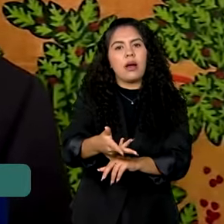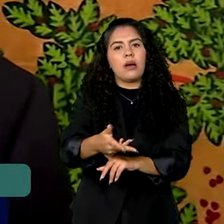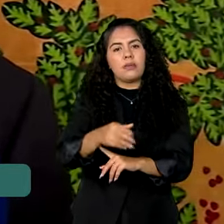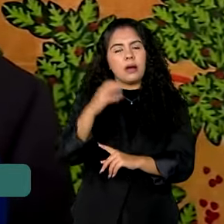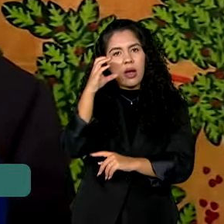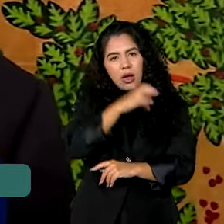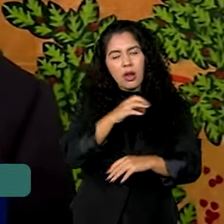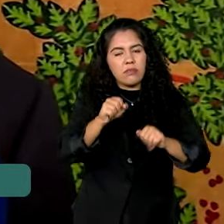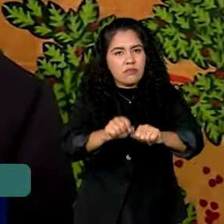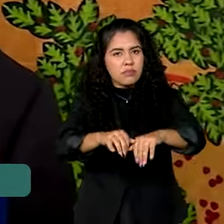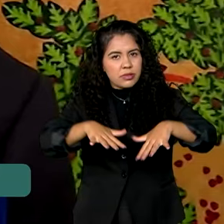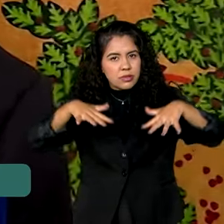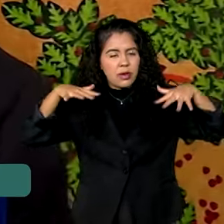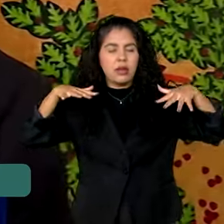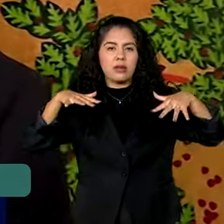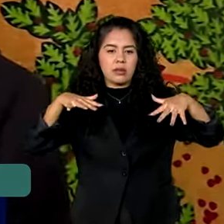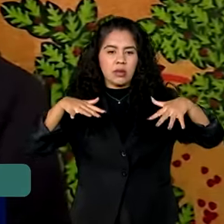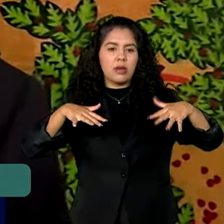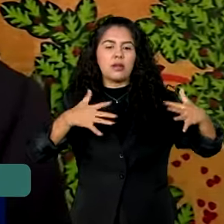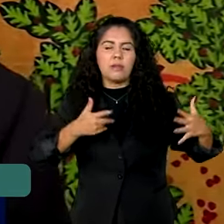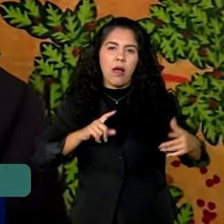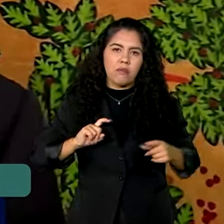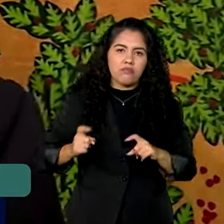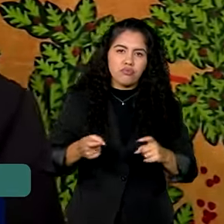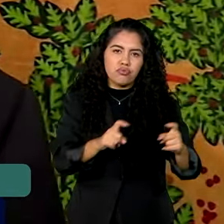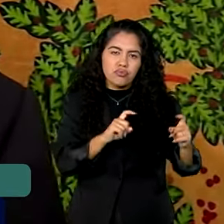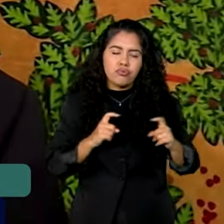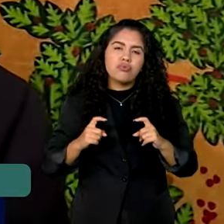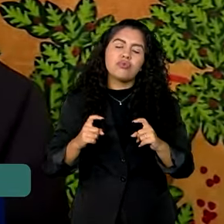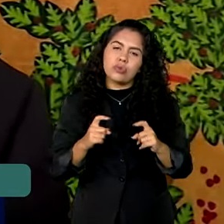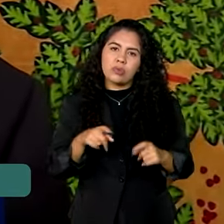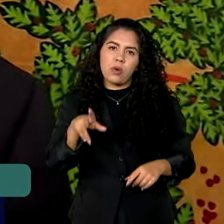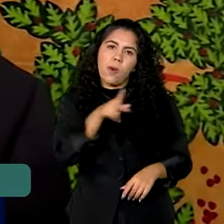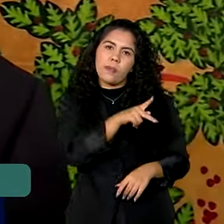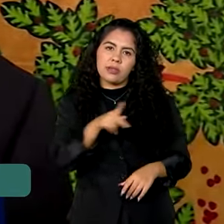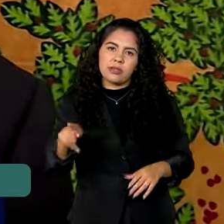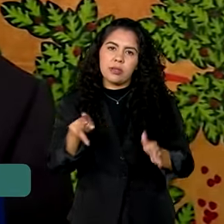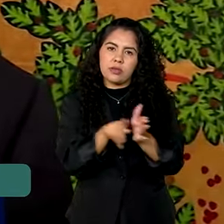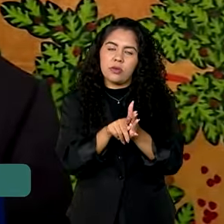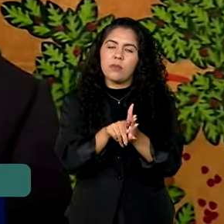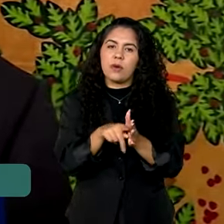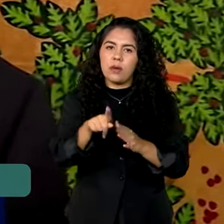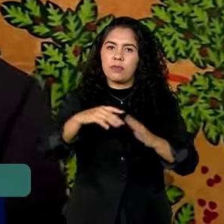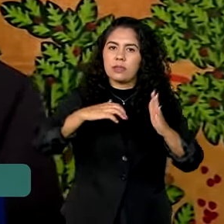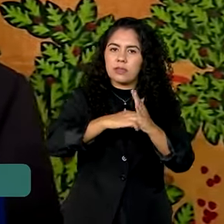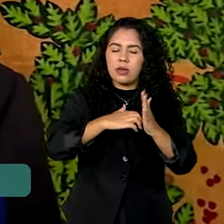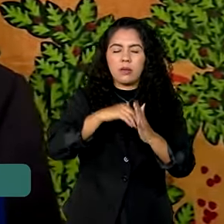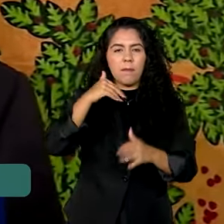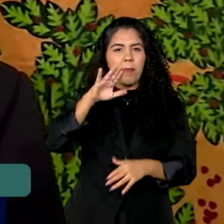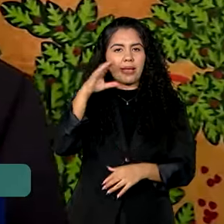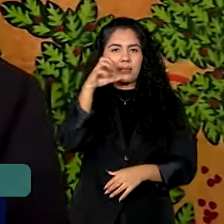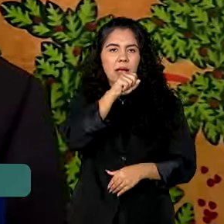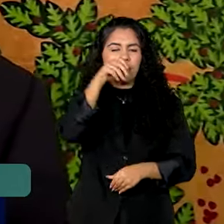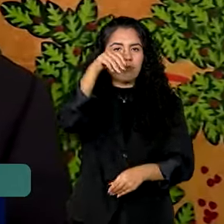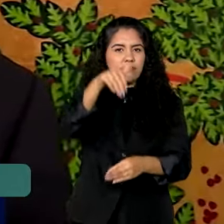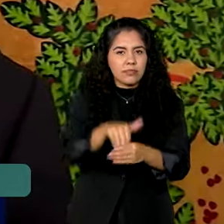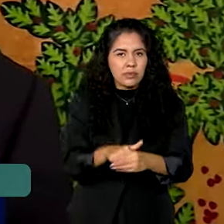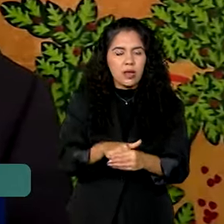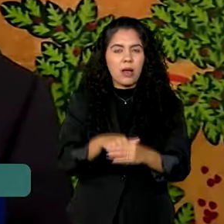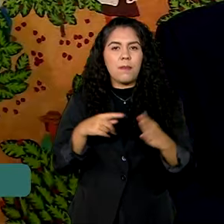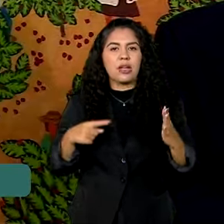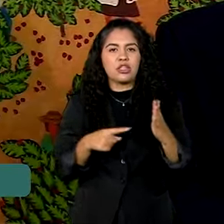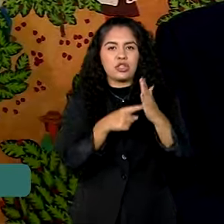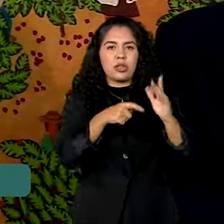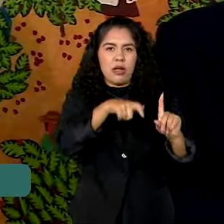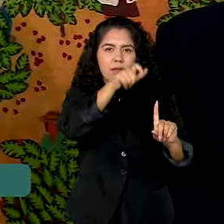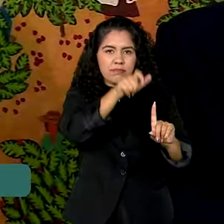plenário, dentro, discutindo aí com a presidência do Senado, que possa votar o mais rápido possível a indicação do Banco